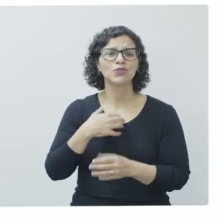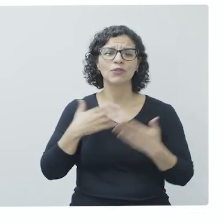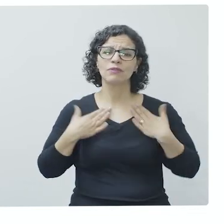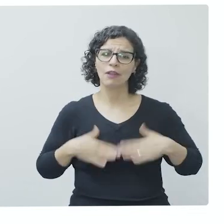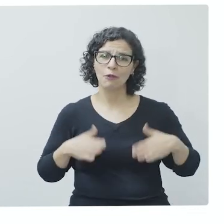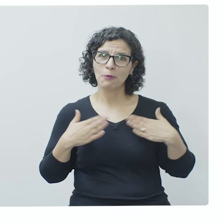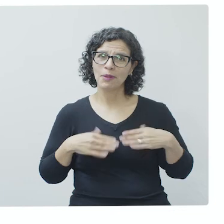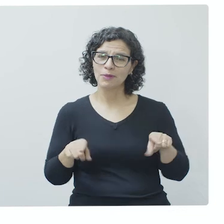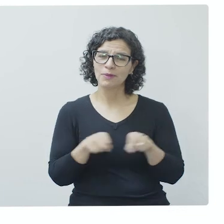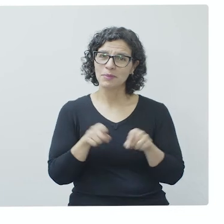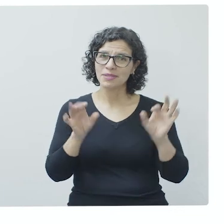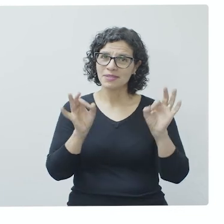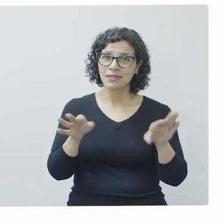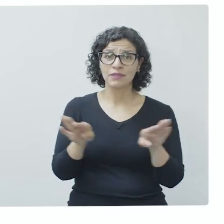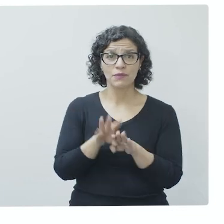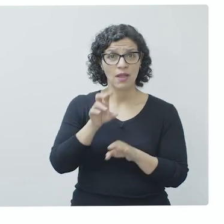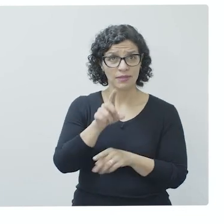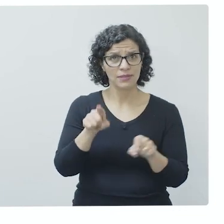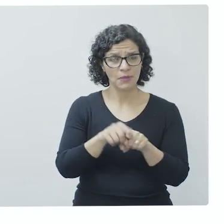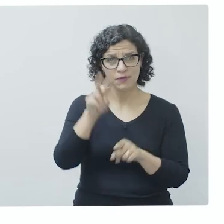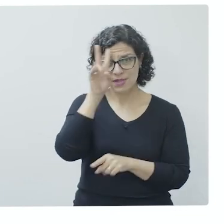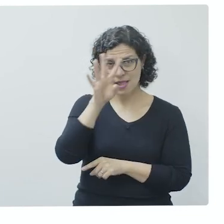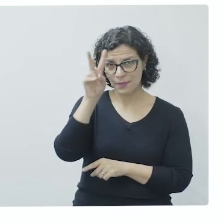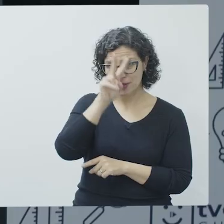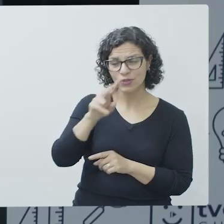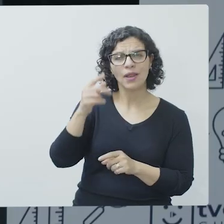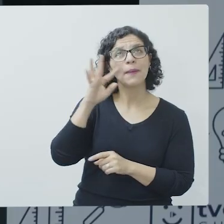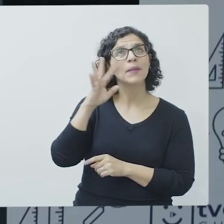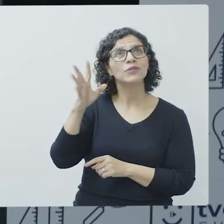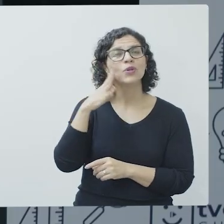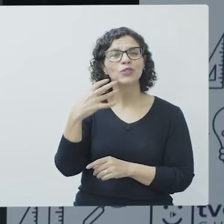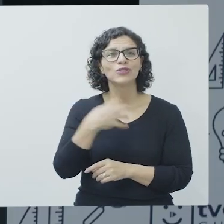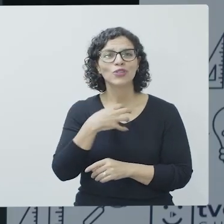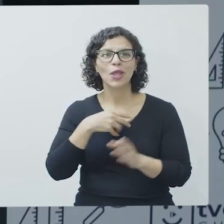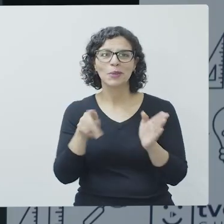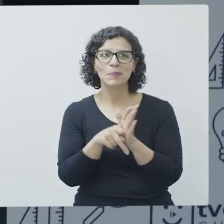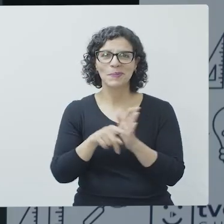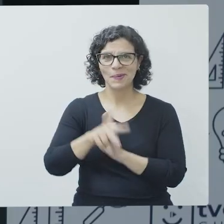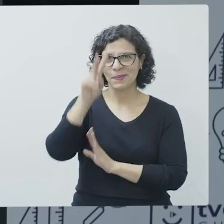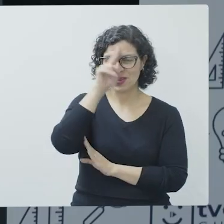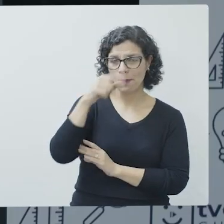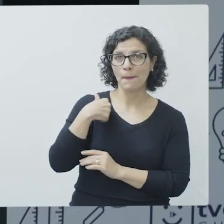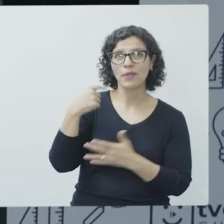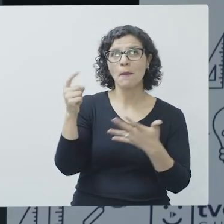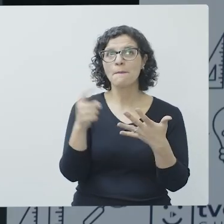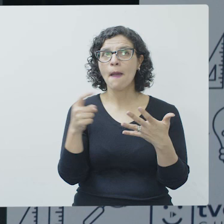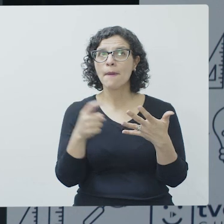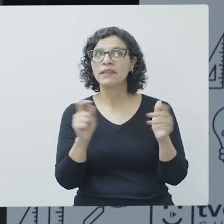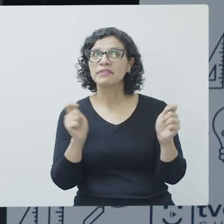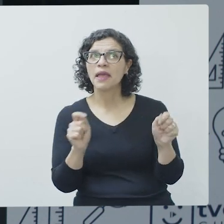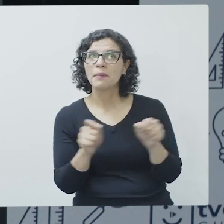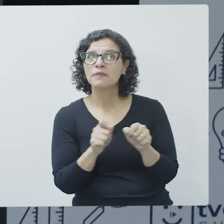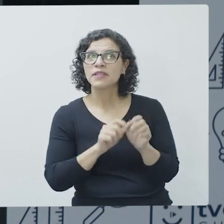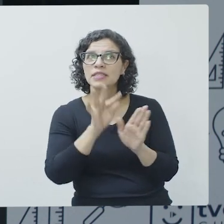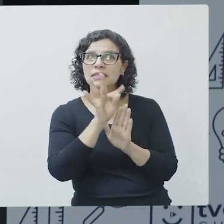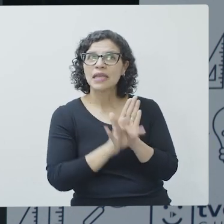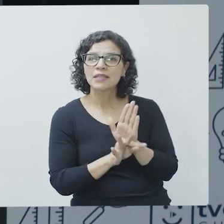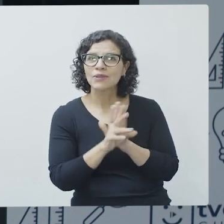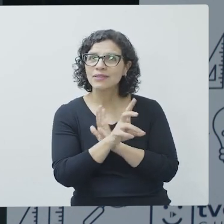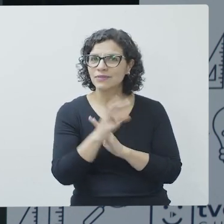muito tranquila, certo? E foi assim que você imaginou lá no início, quando a gente pensou nas hipóteses, foi assim que você